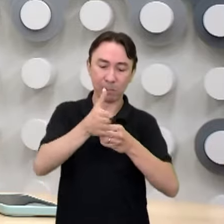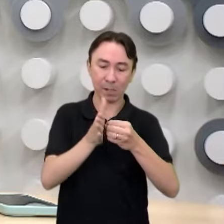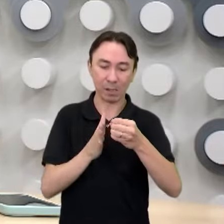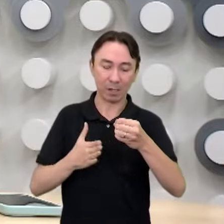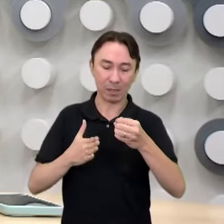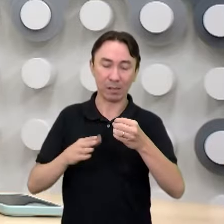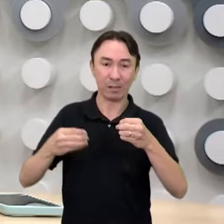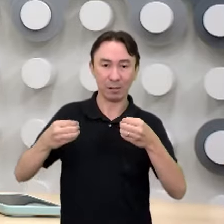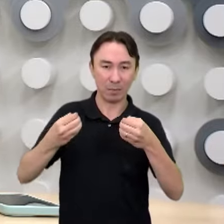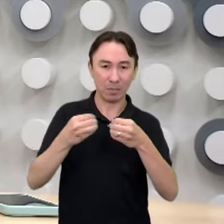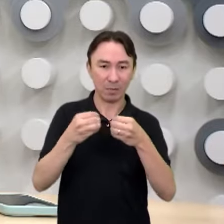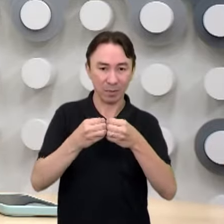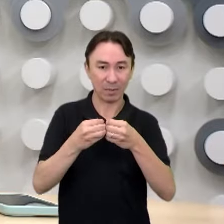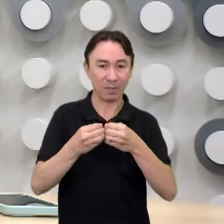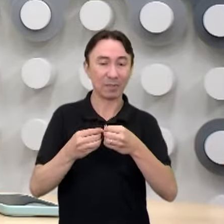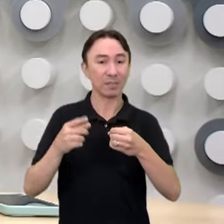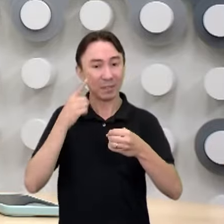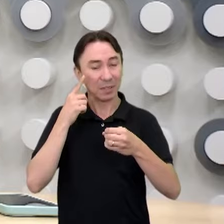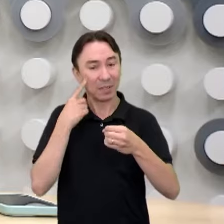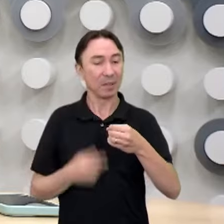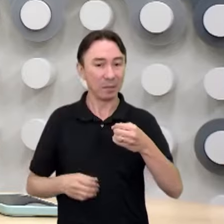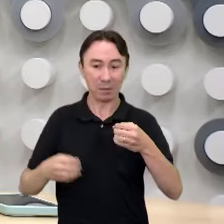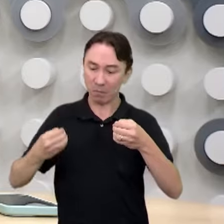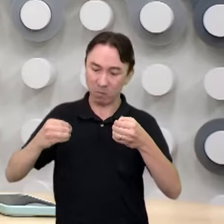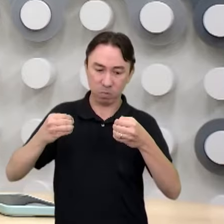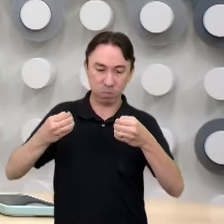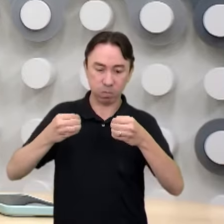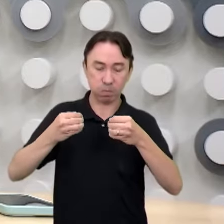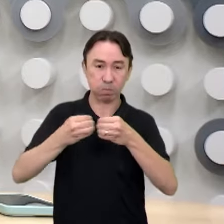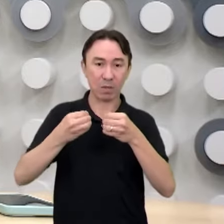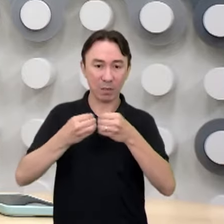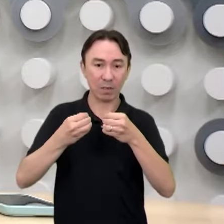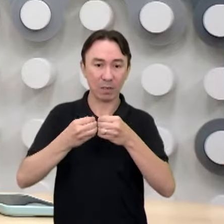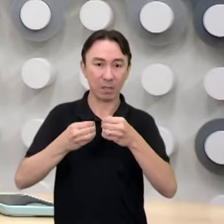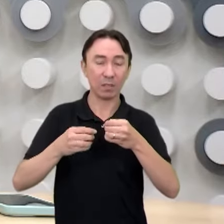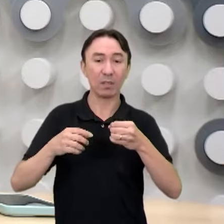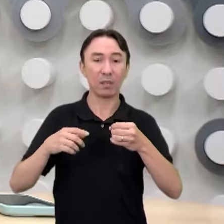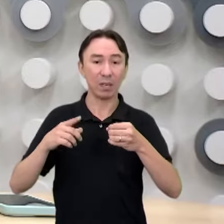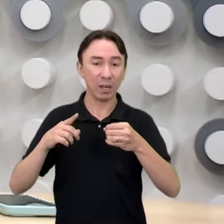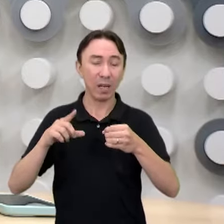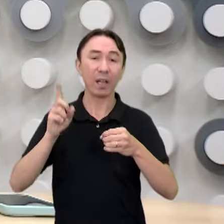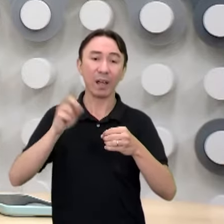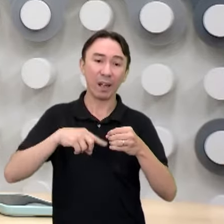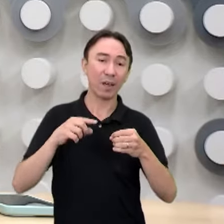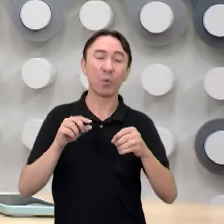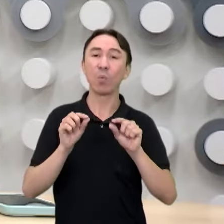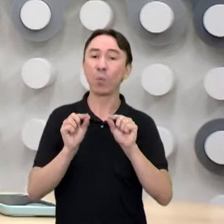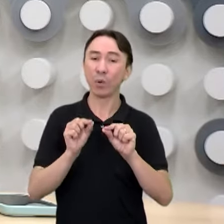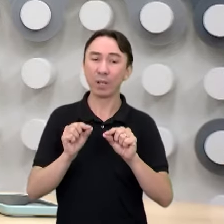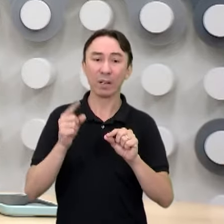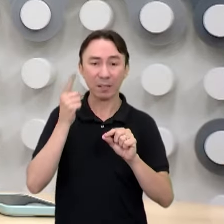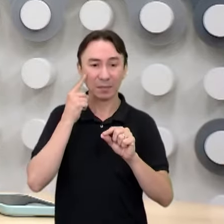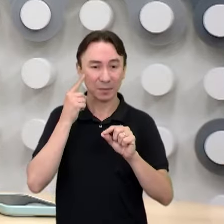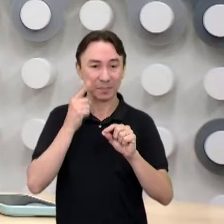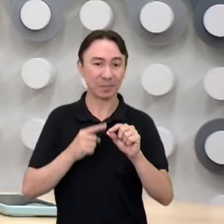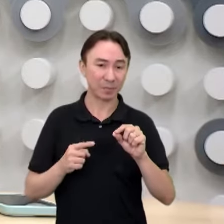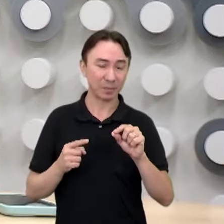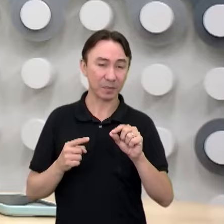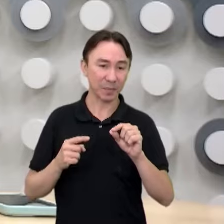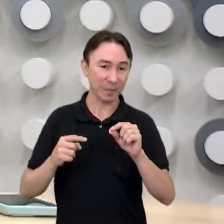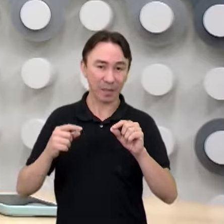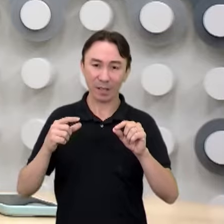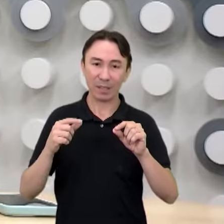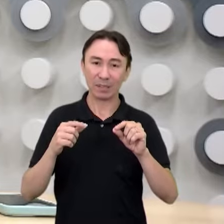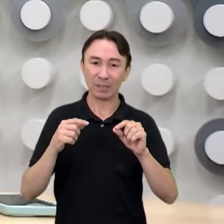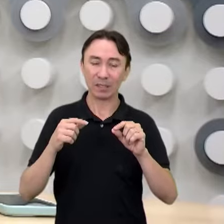é uma placa fica ao lado da outra. E aí a gente chama isso aí de movimento transformante. Porque se ela colidir uma com a outra e